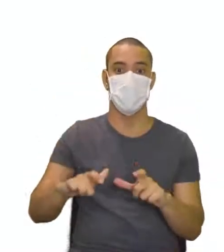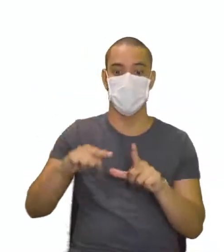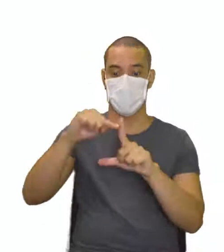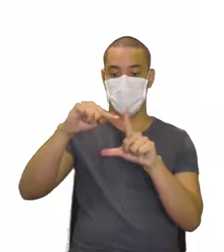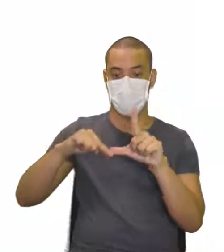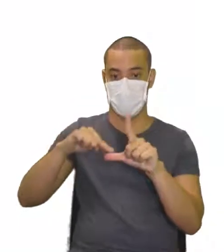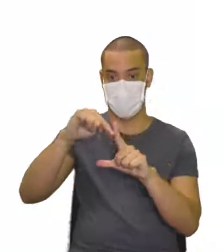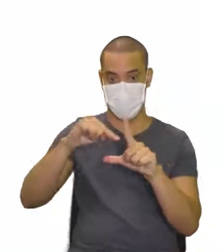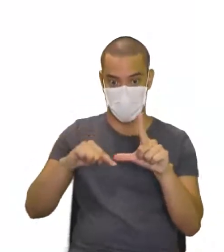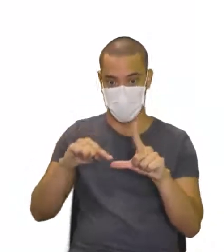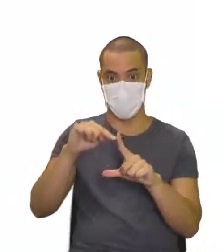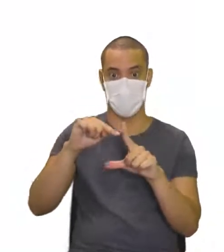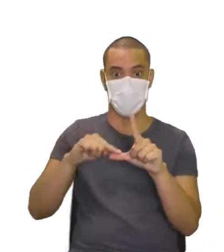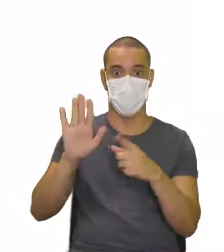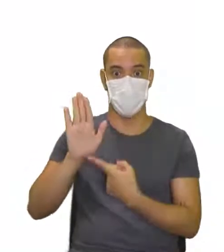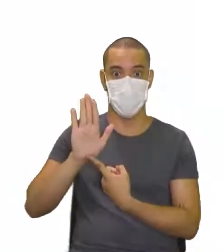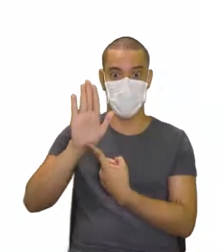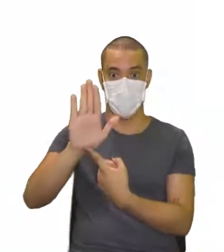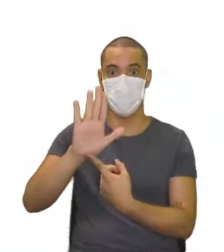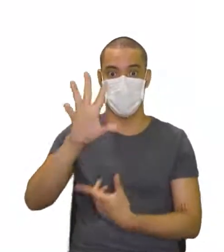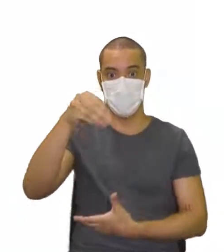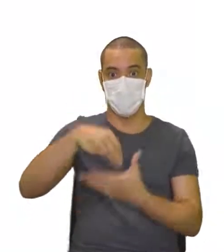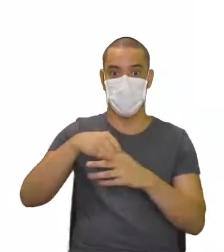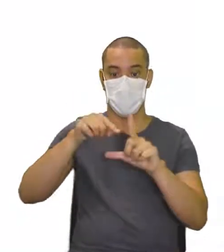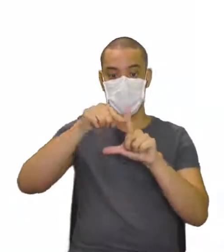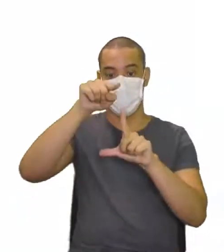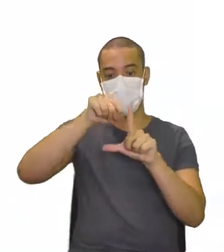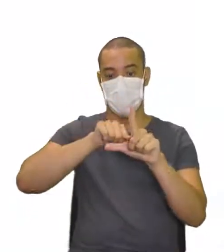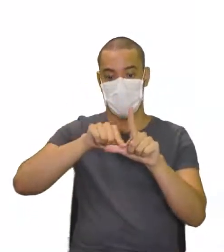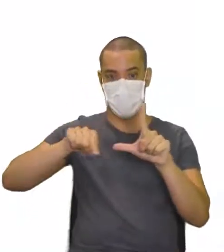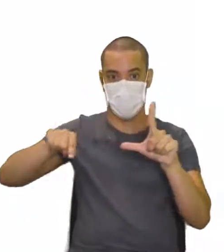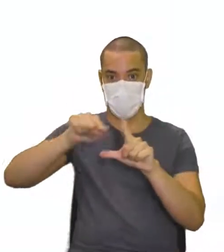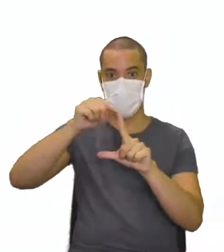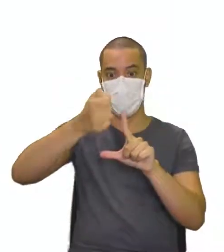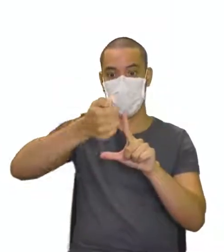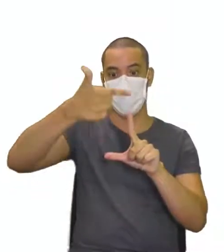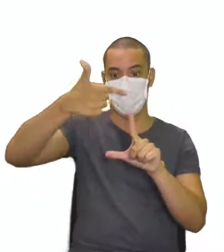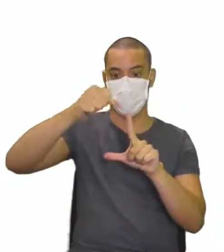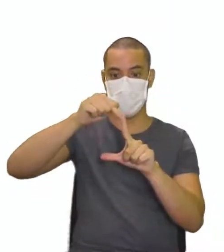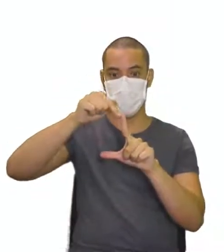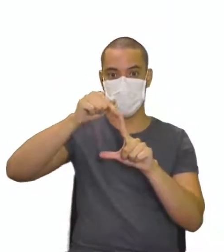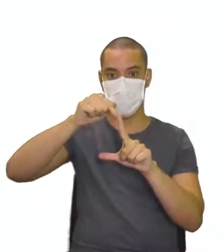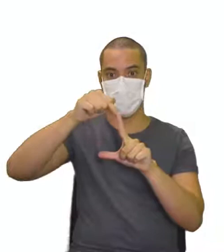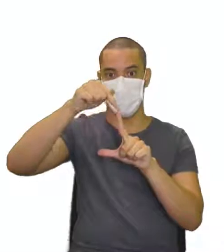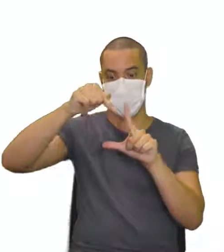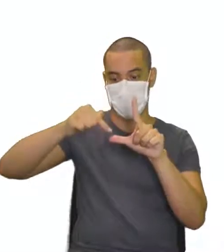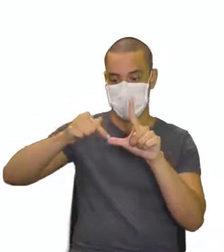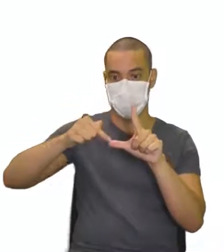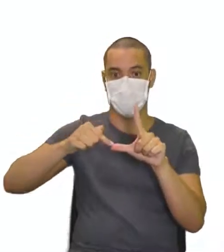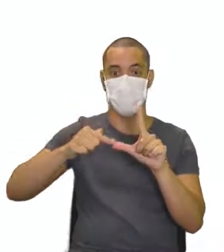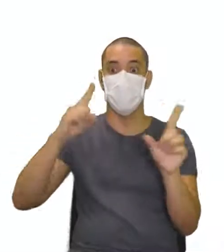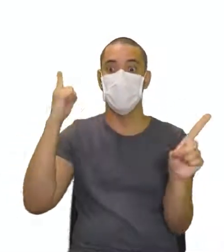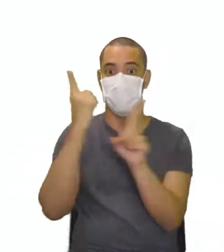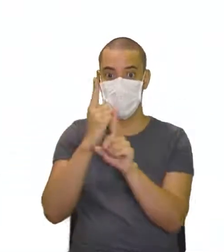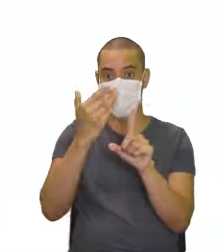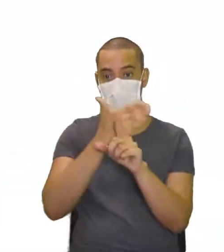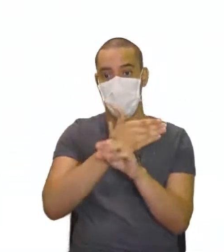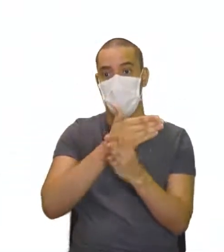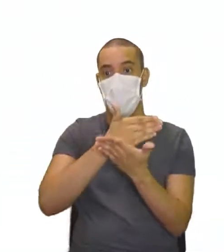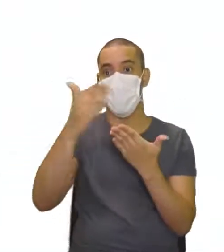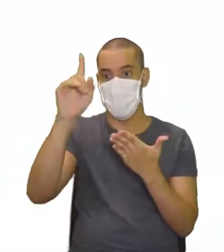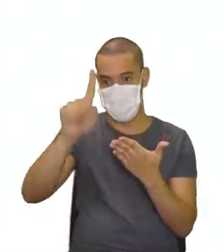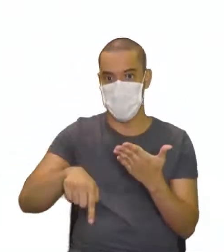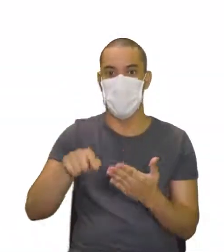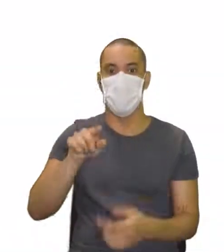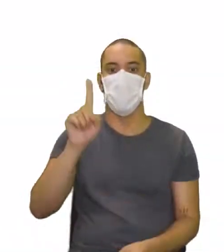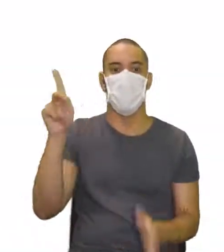seguinte, tá? Ele já foi mostrado no gráfico. Então, quando a gente tem esse gráfico aqui, que é uma reta decrescente, aonde a reta começa é o valor